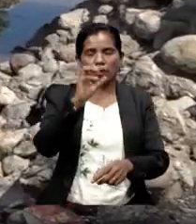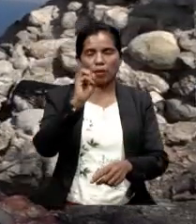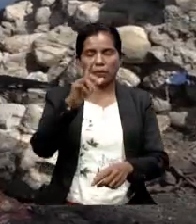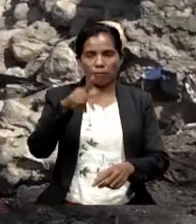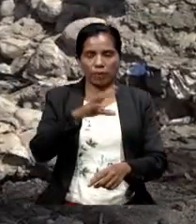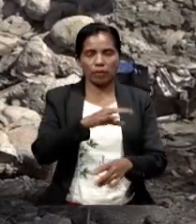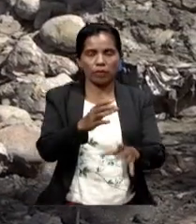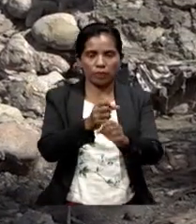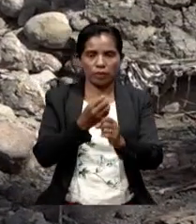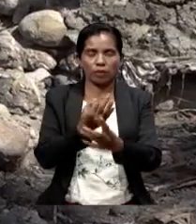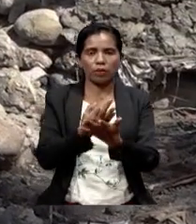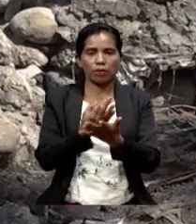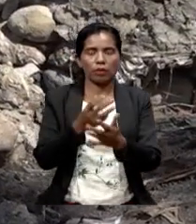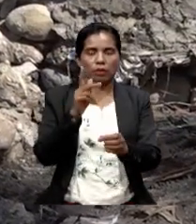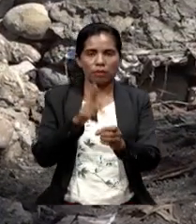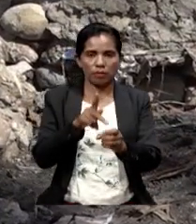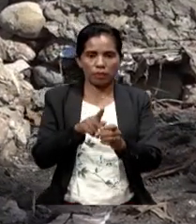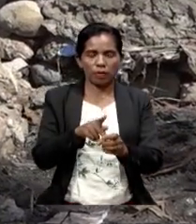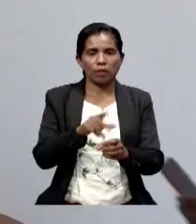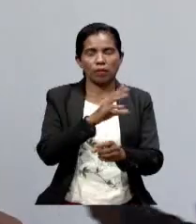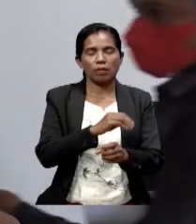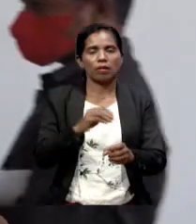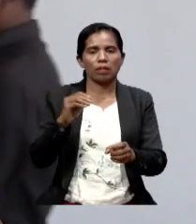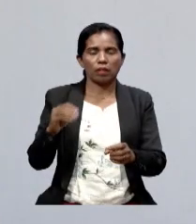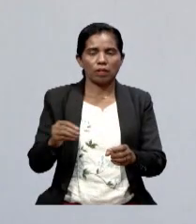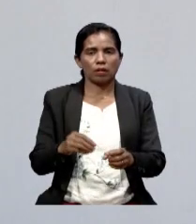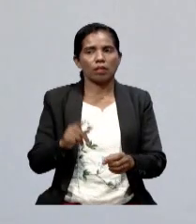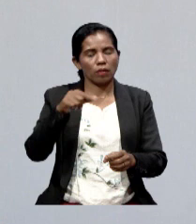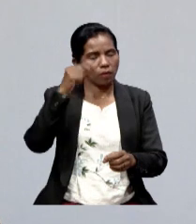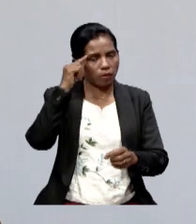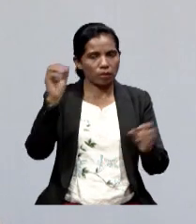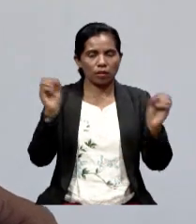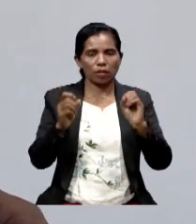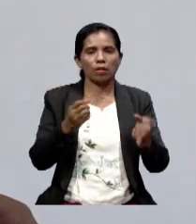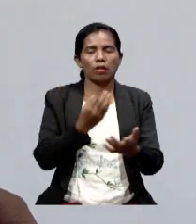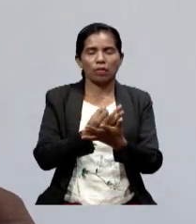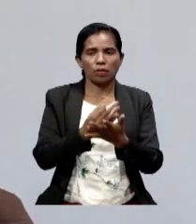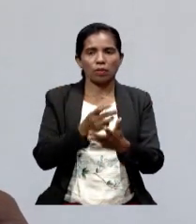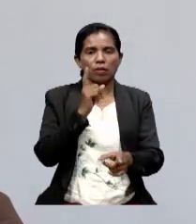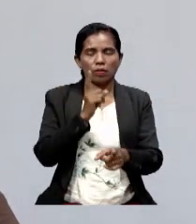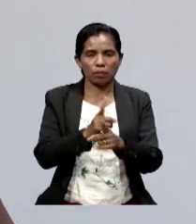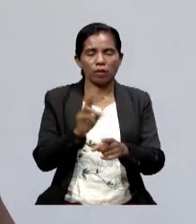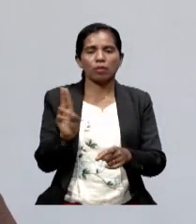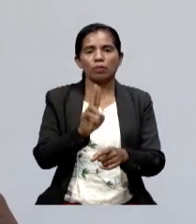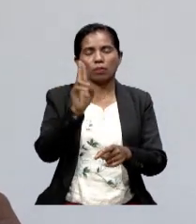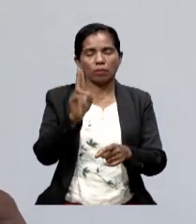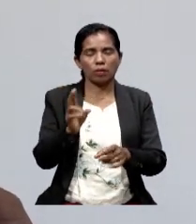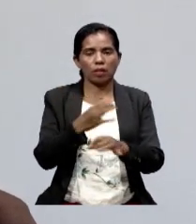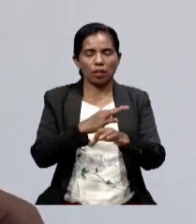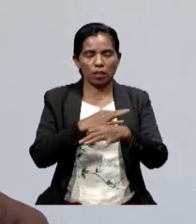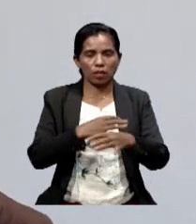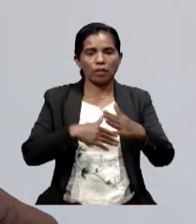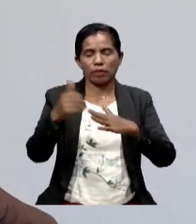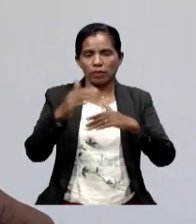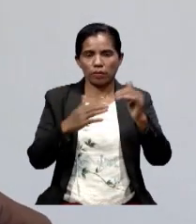mose foti husi fundo contingência mai be governante né la explica montante claro ne be atu usa ba reabilitação